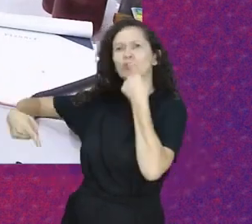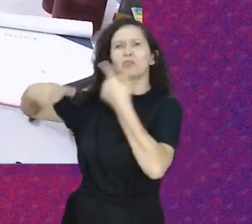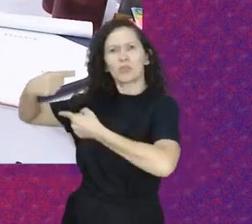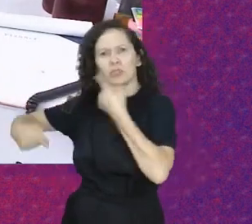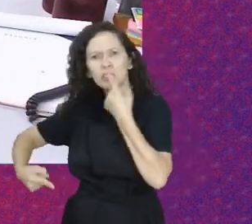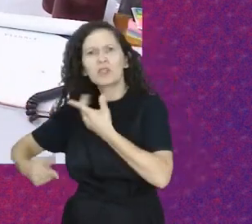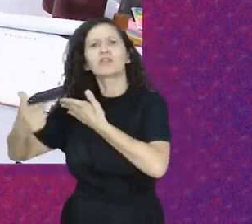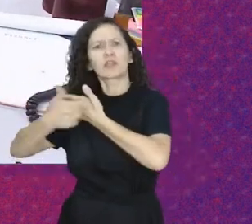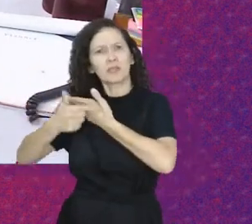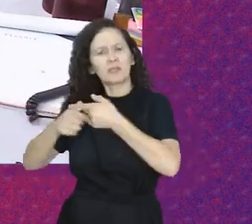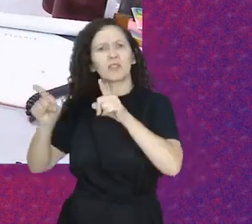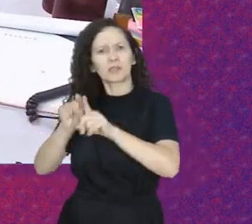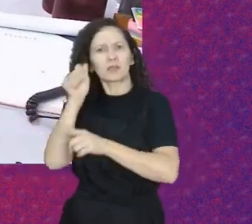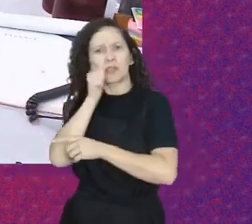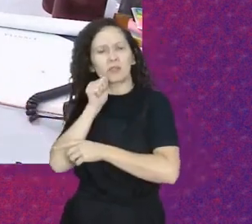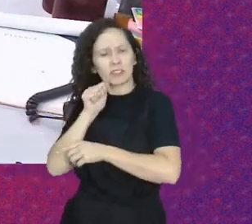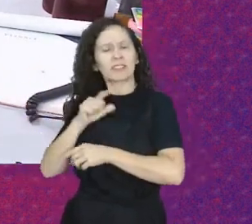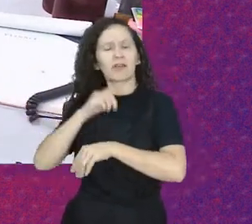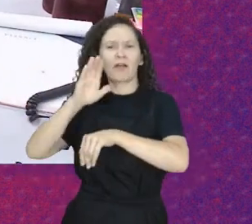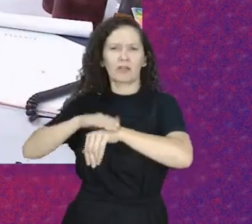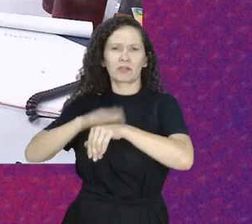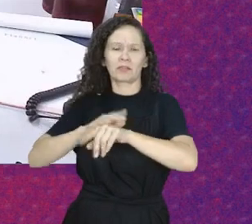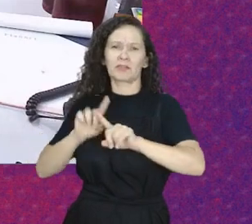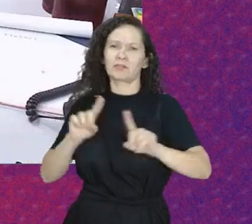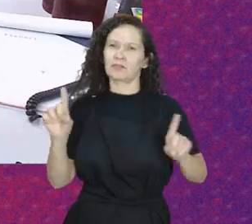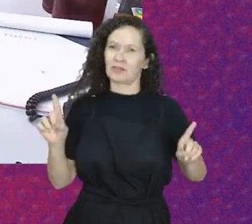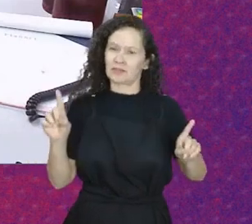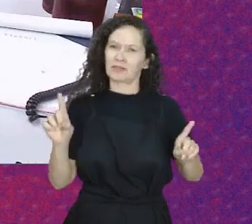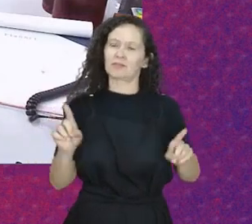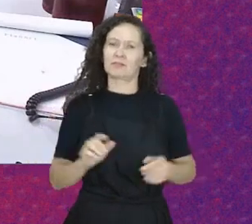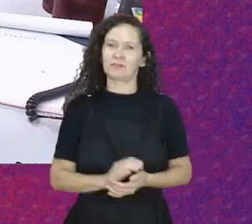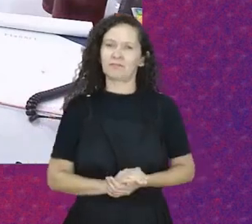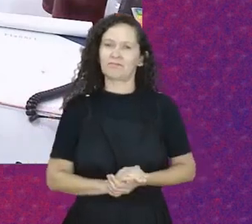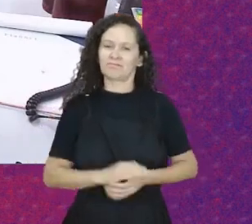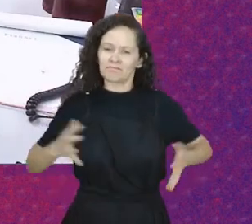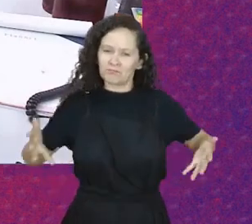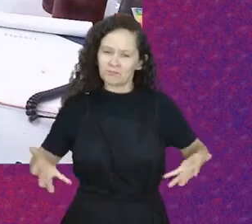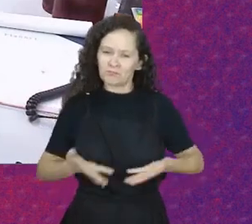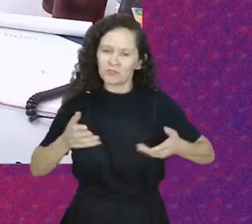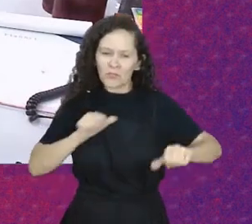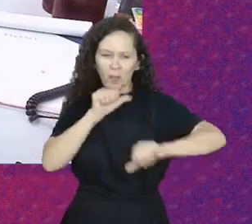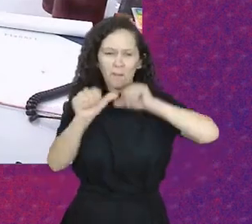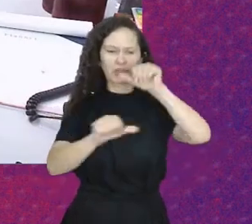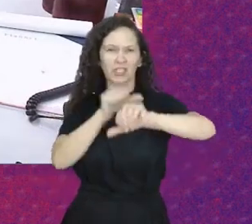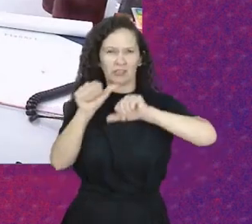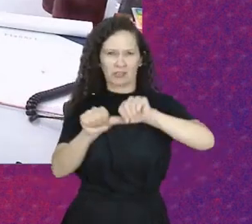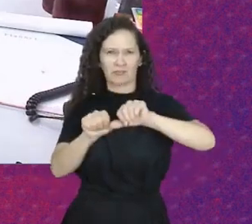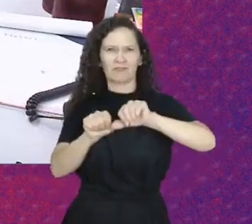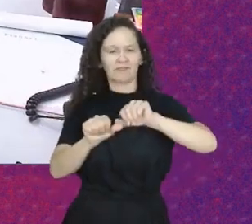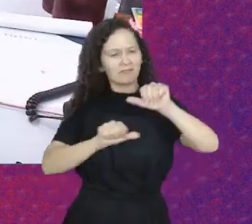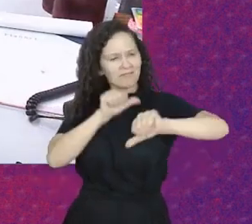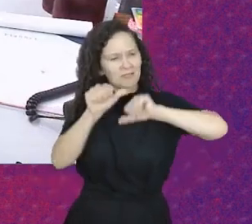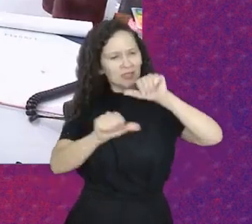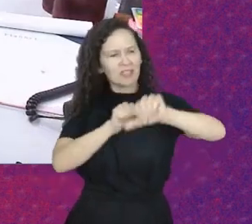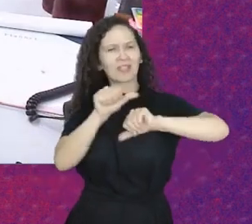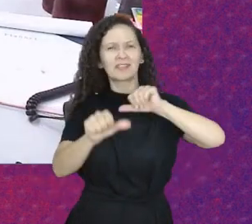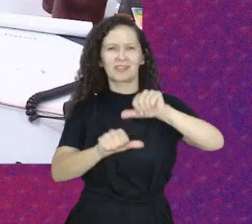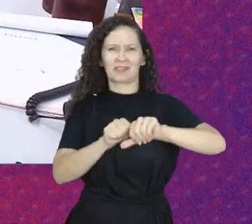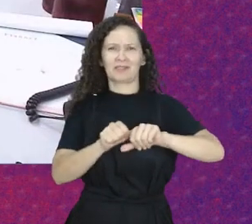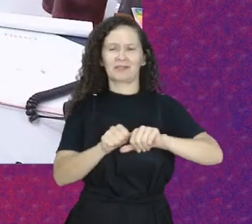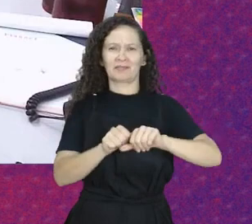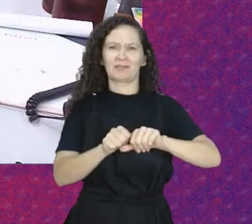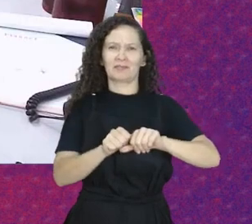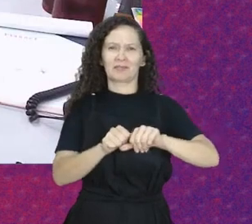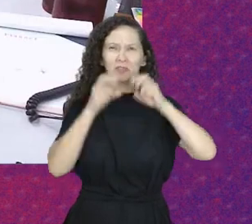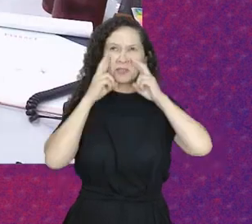desse papel, mas para além disso, né, provocar a ruptura, né, com